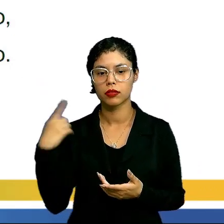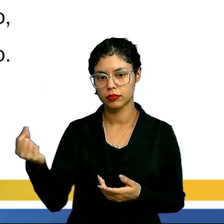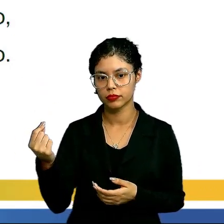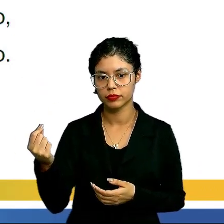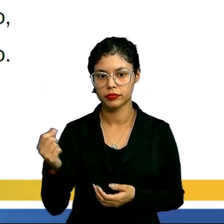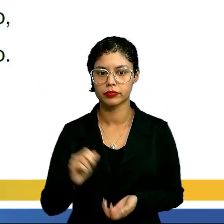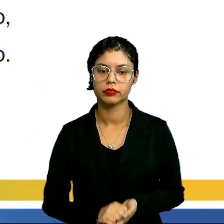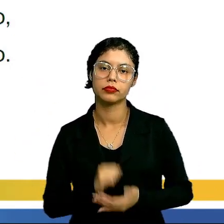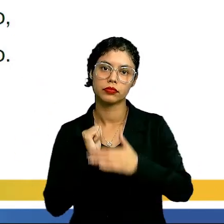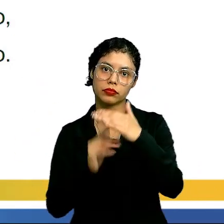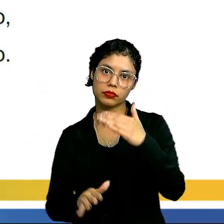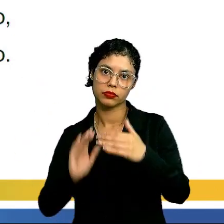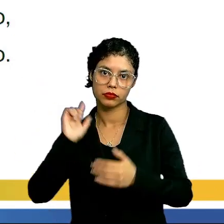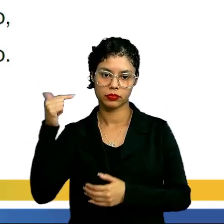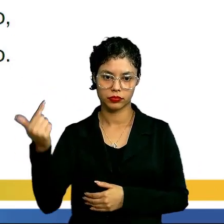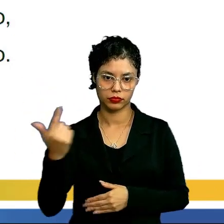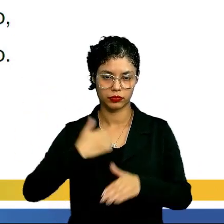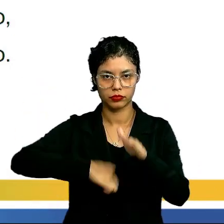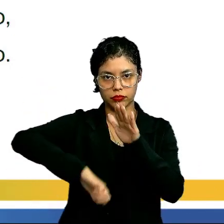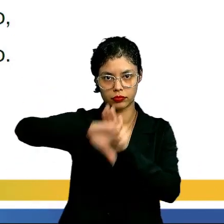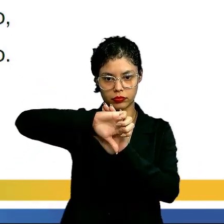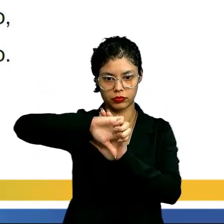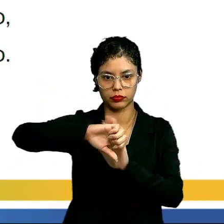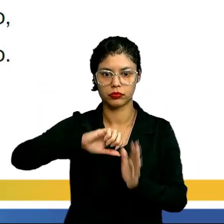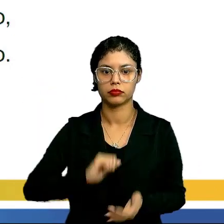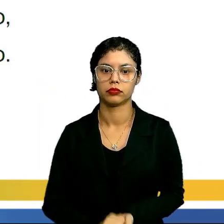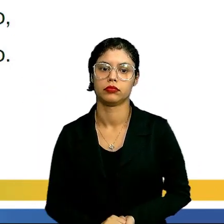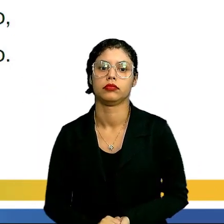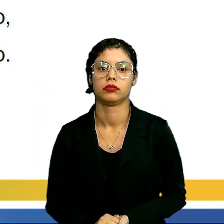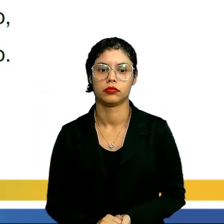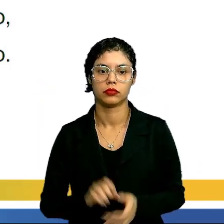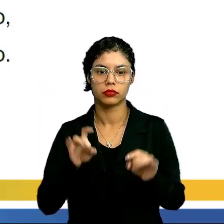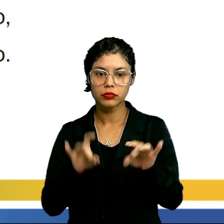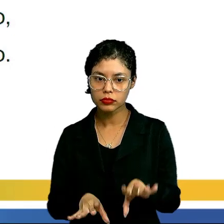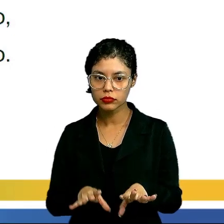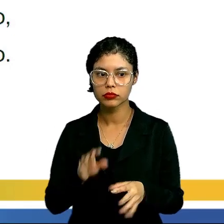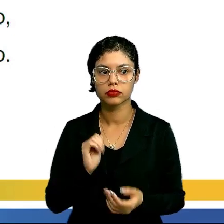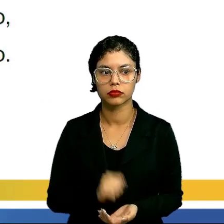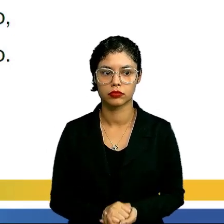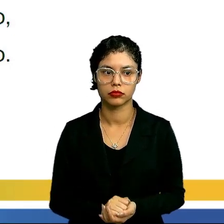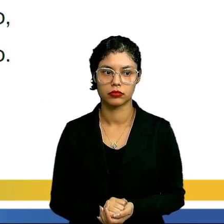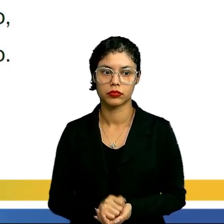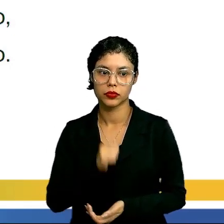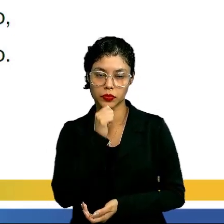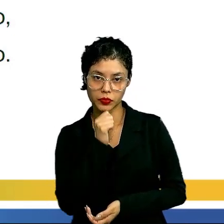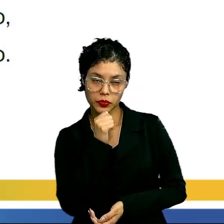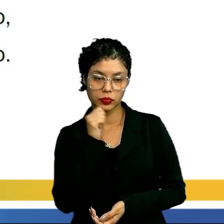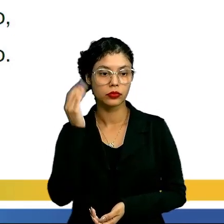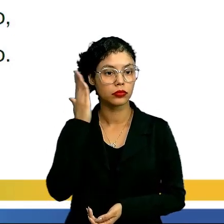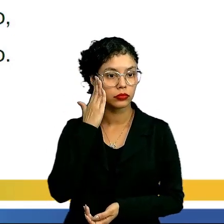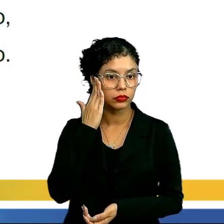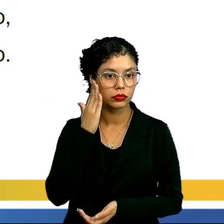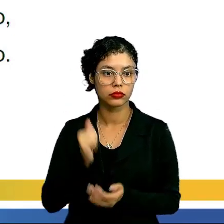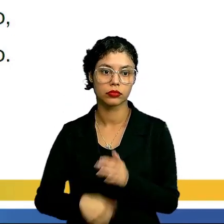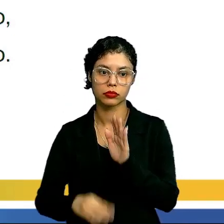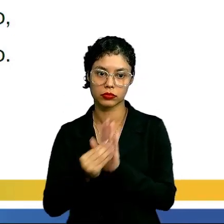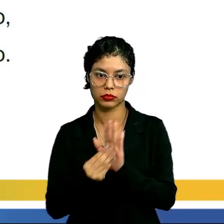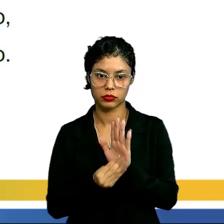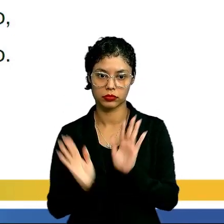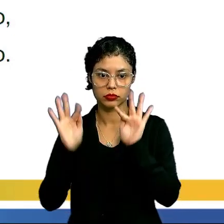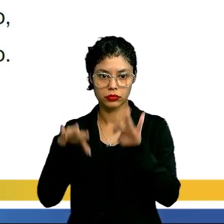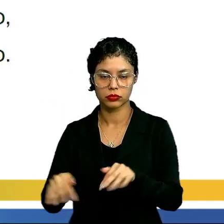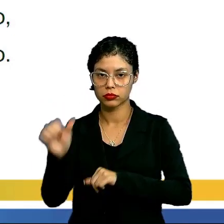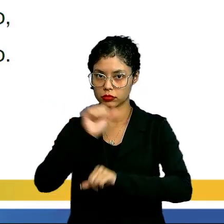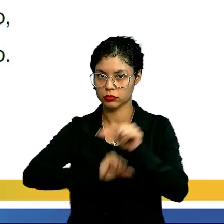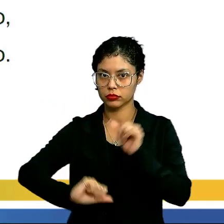elas migram para o mundo do crime. E aí, por último, ela diz, logo, cabe compreender os fatores a fim